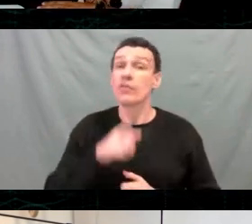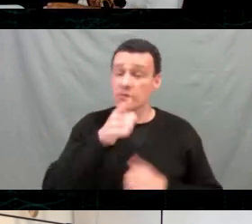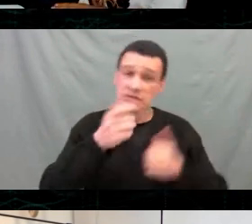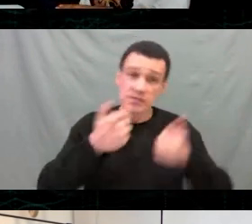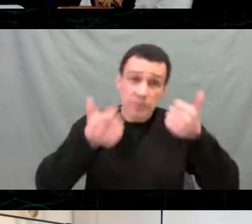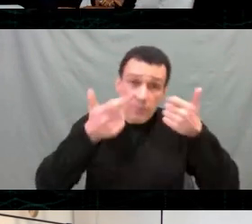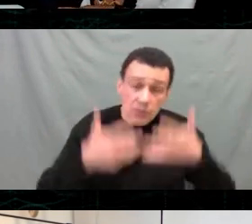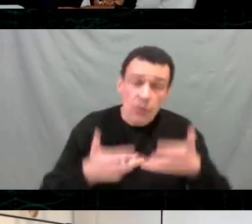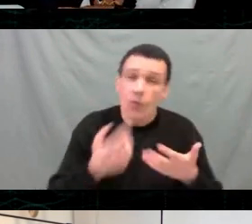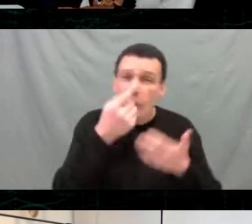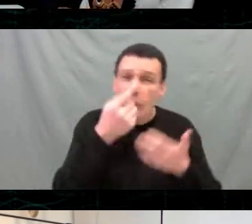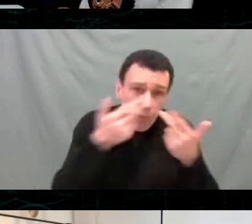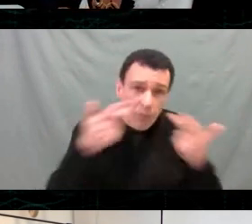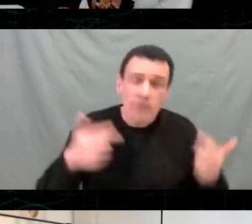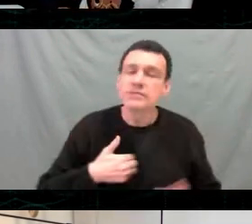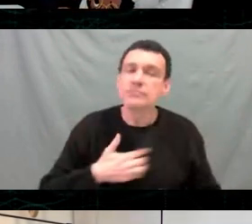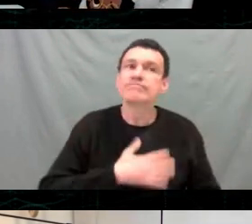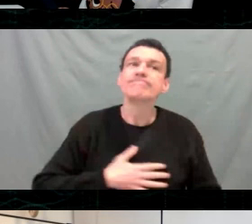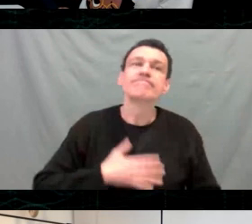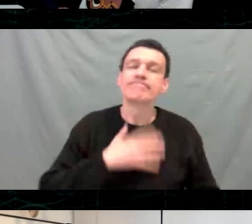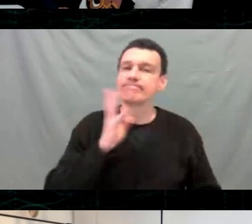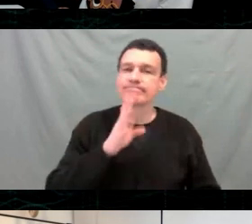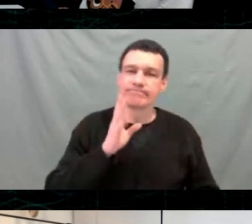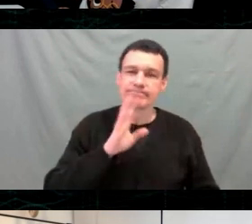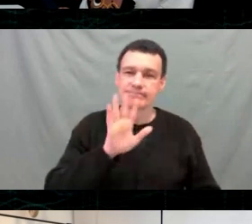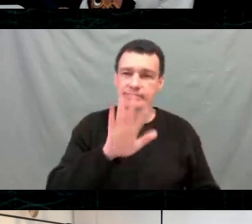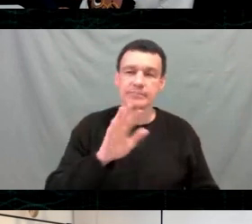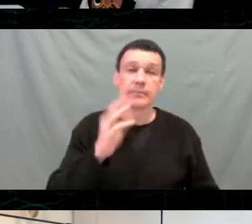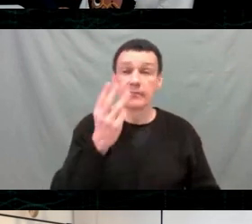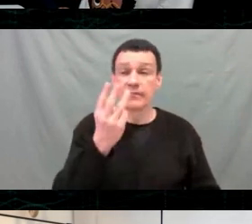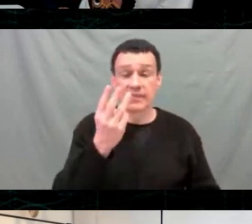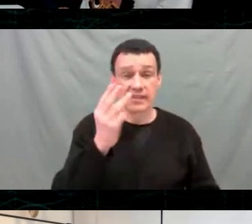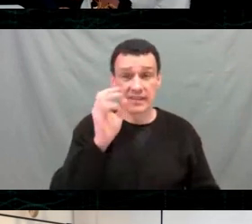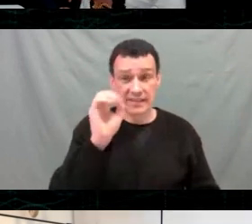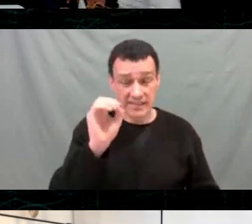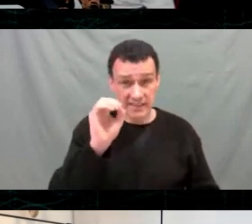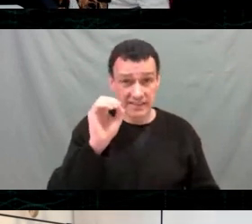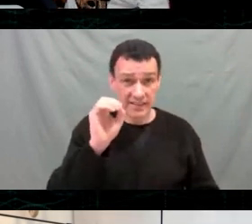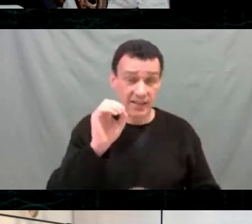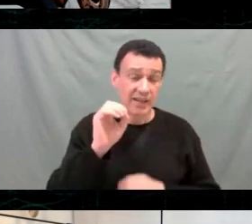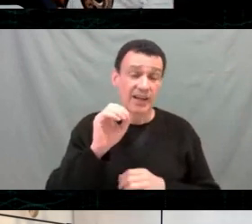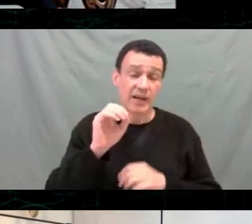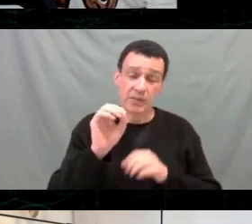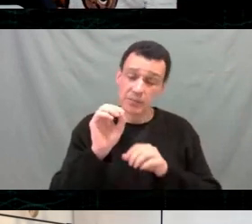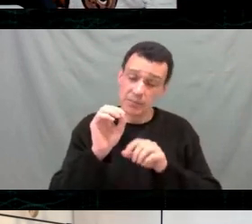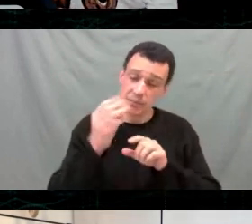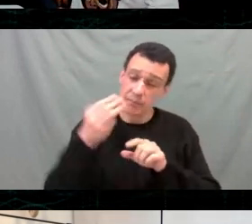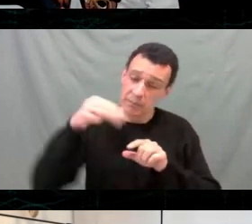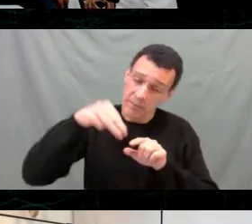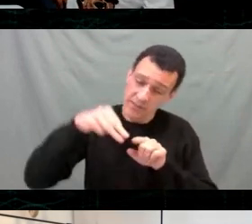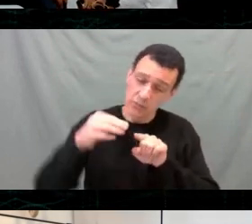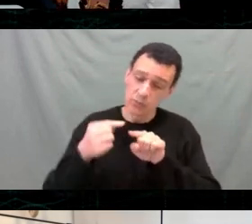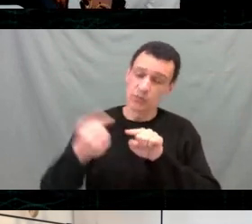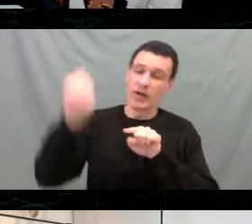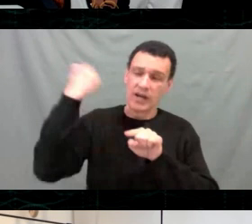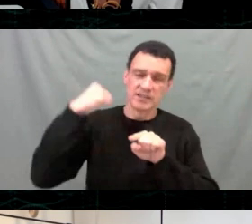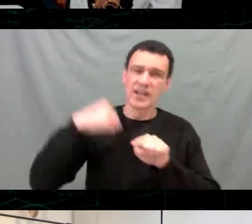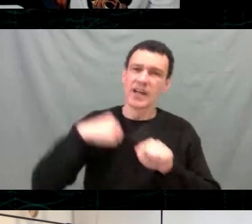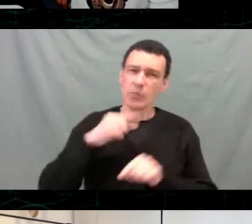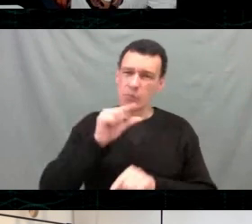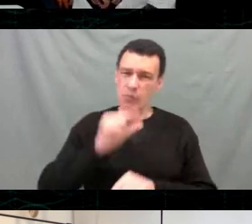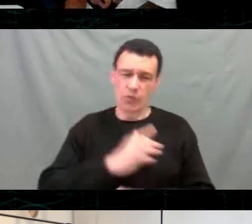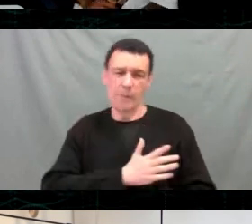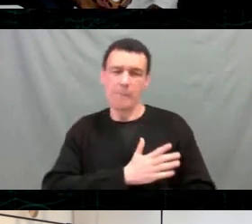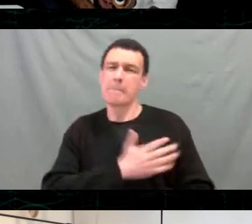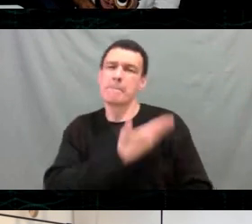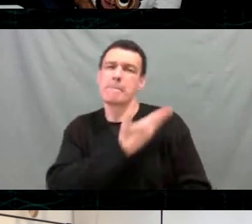tinha, até 30 minutos atrás, um preconceito ainda com Terra Ground. Mas eu vou parar com isso e vou dar uma olhada com todo